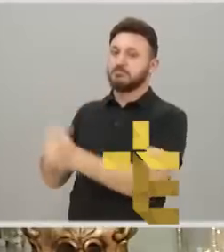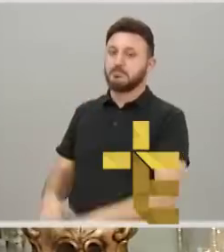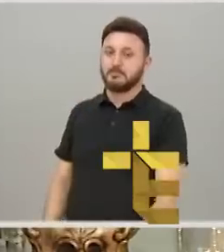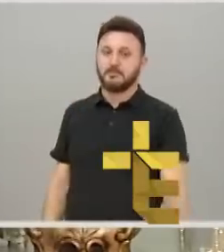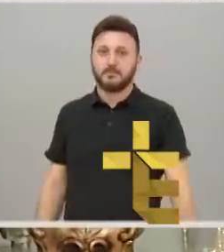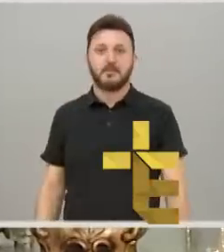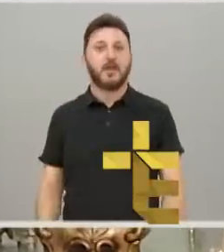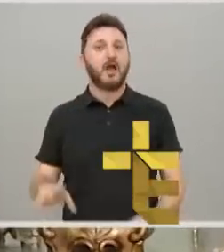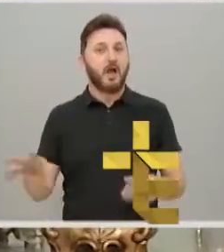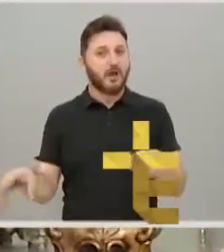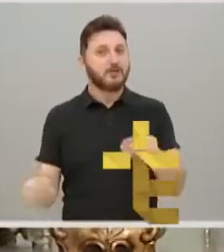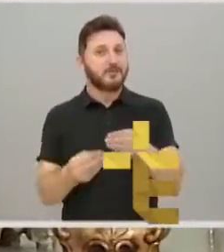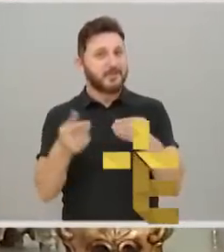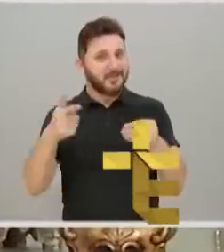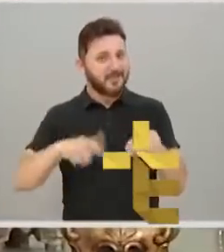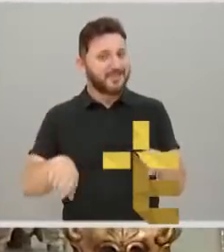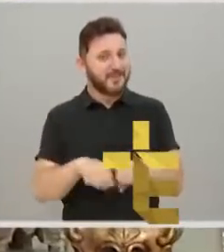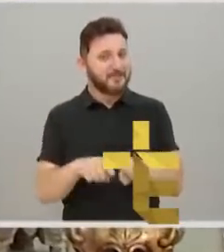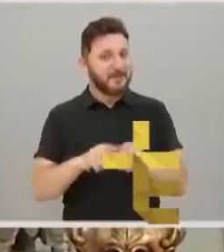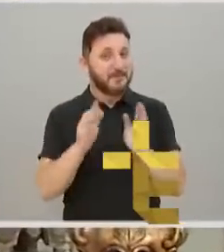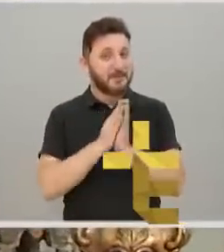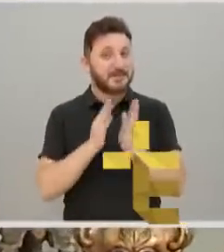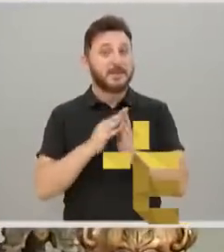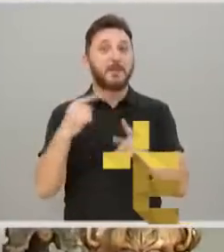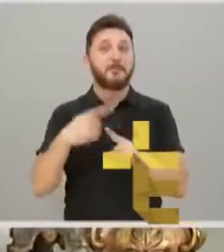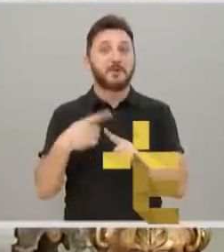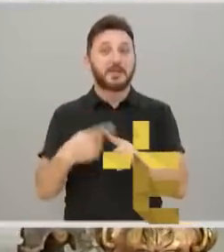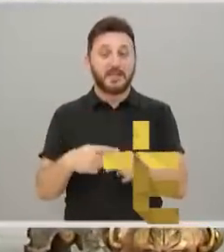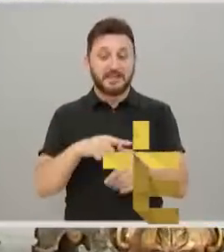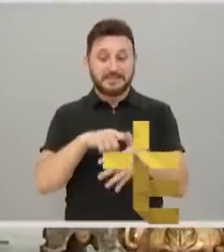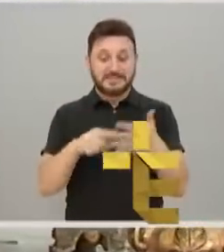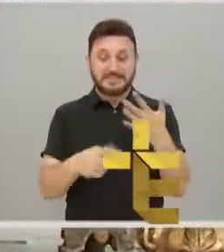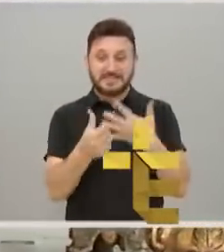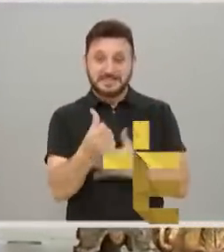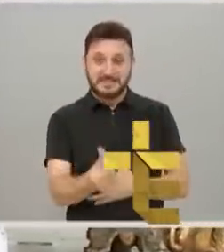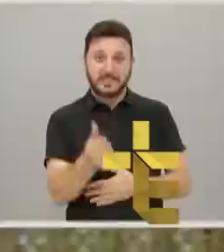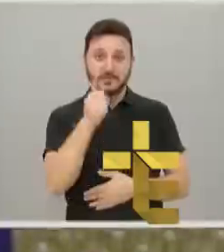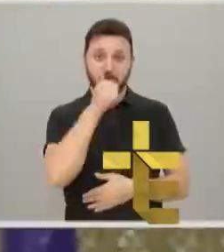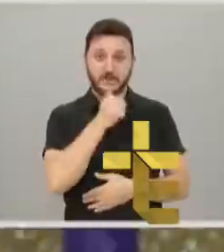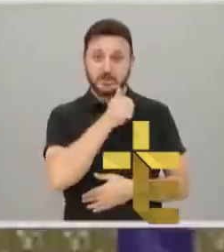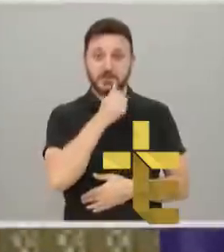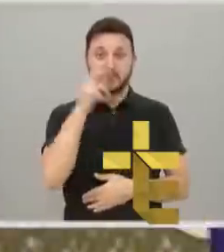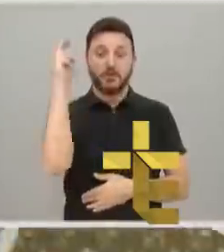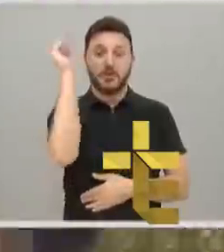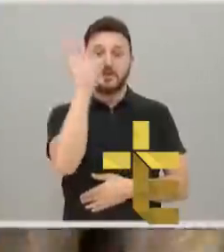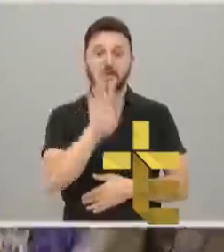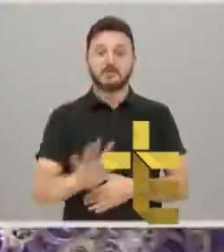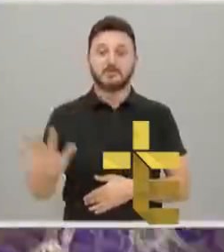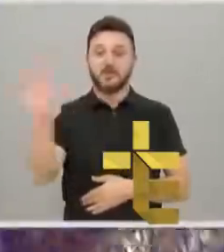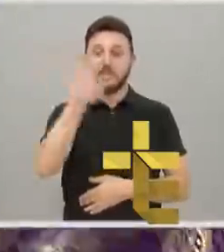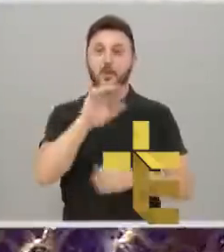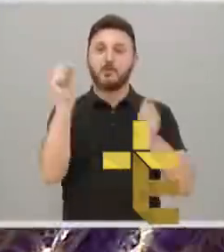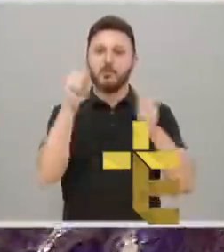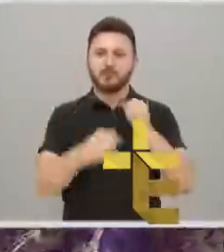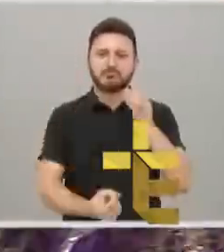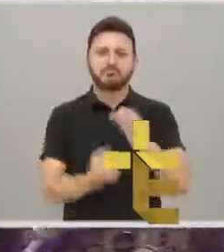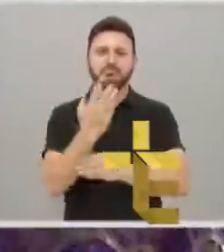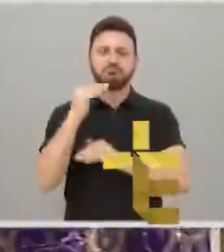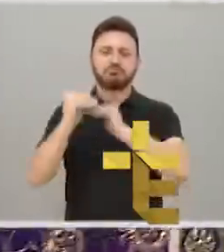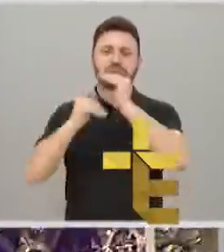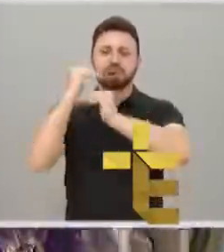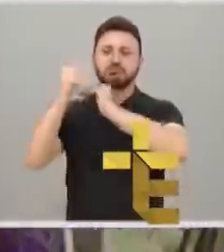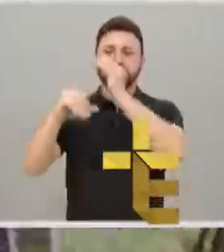quero incluir umas preces para que o 6º Retiro Nacional possa produzir frutos de